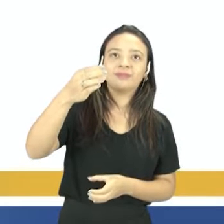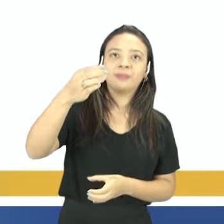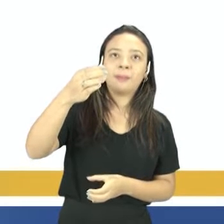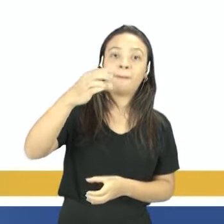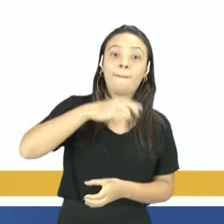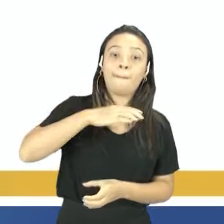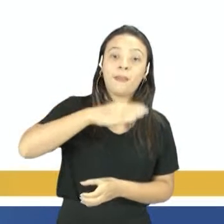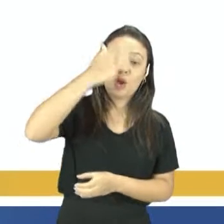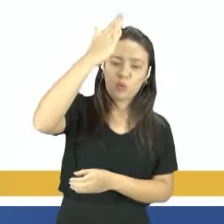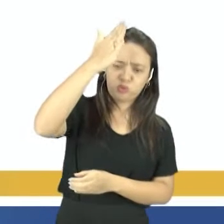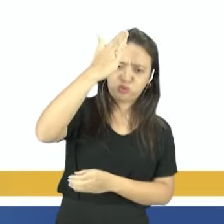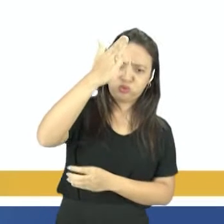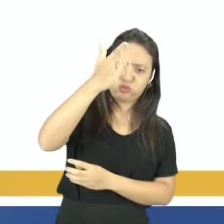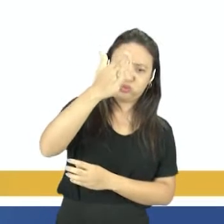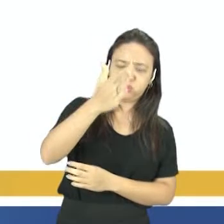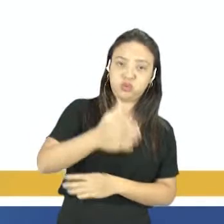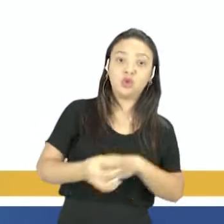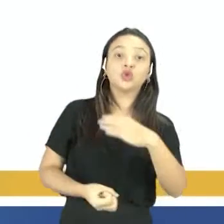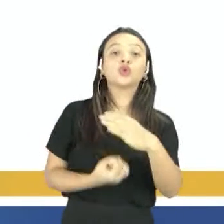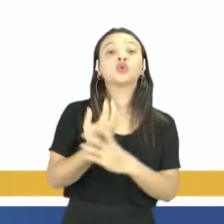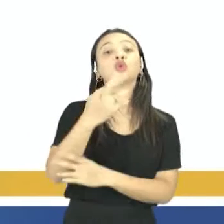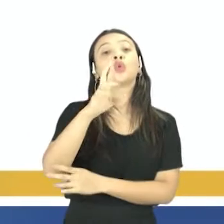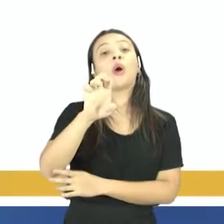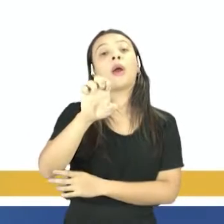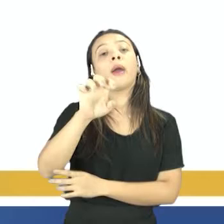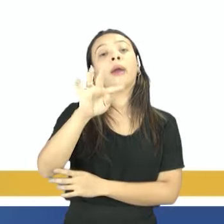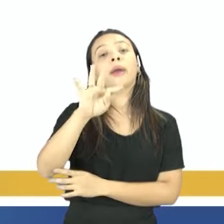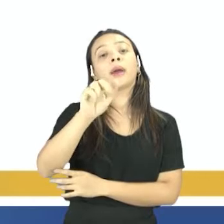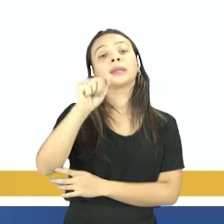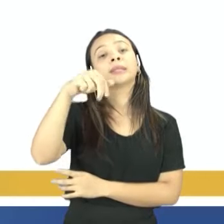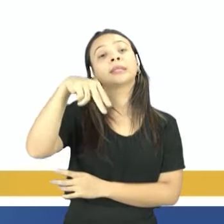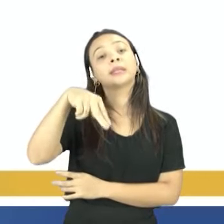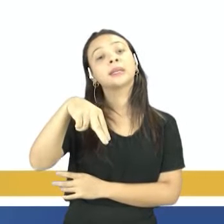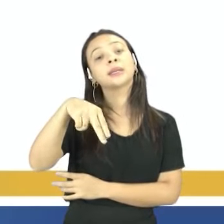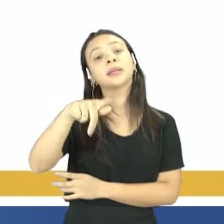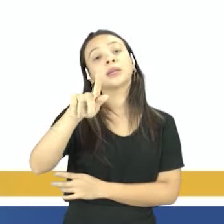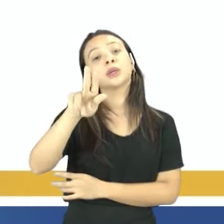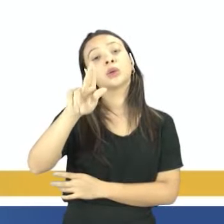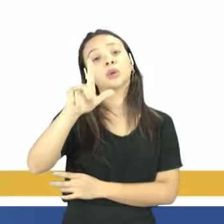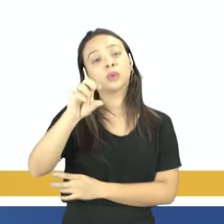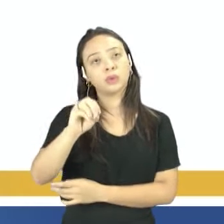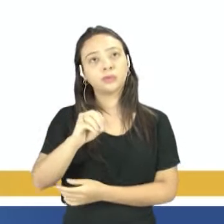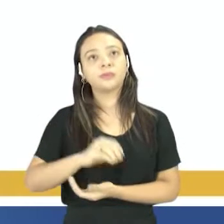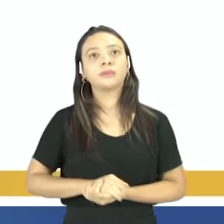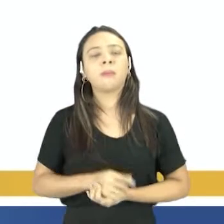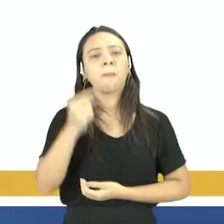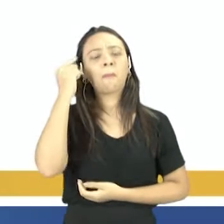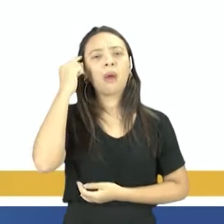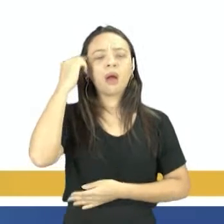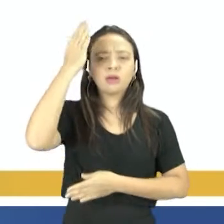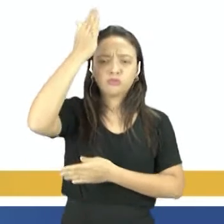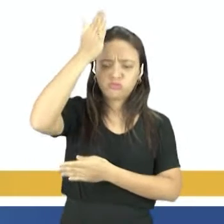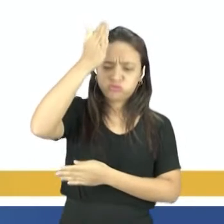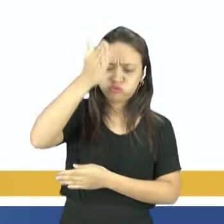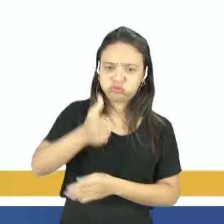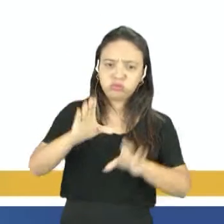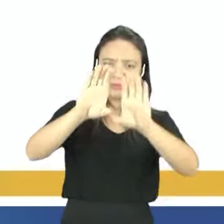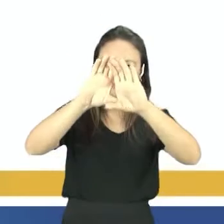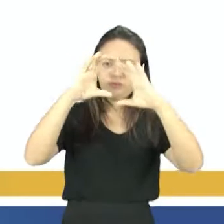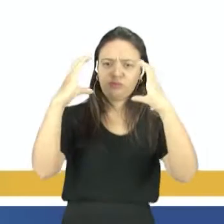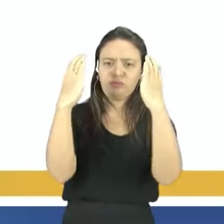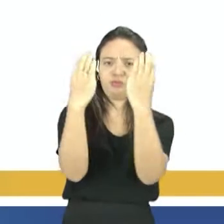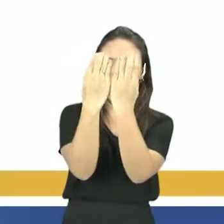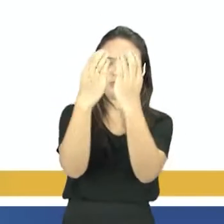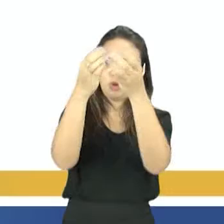uma secção retangular. Então, se você imagina, gente, um corte, né, que é a intersecção desse plano